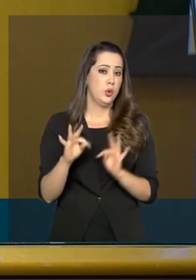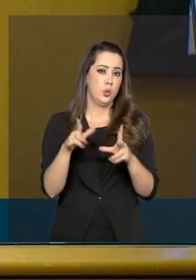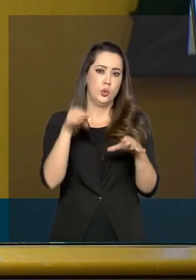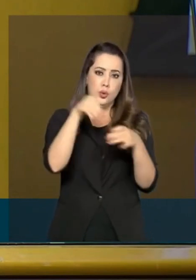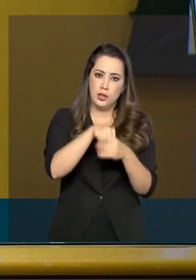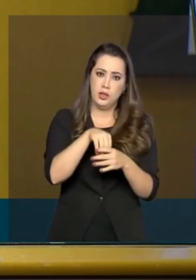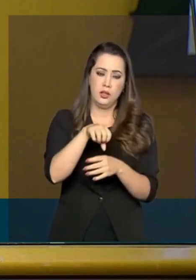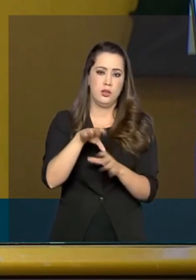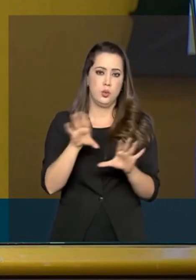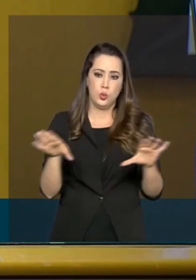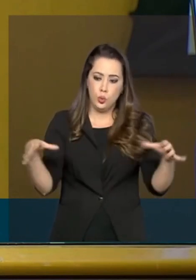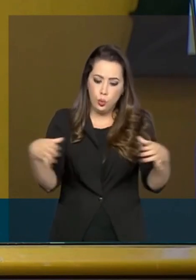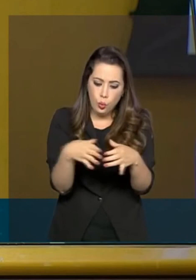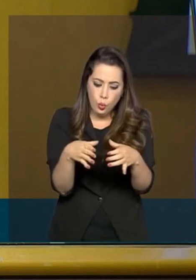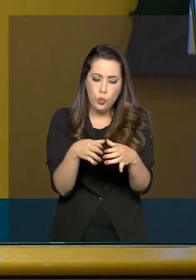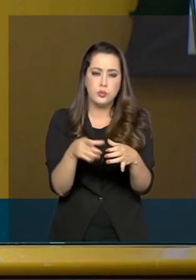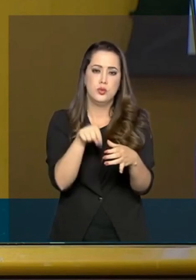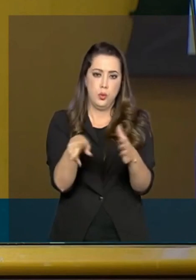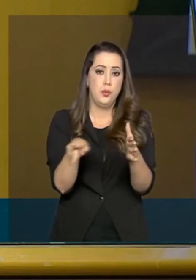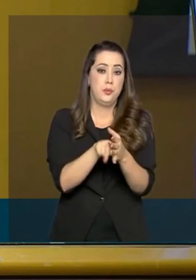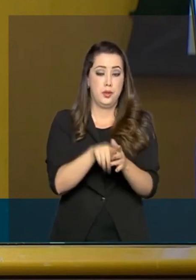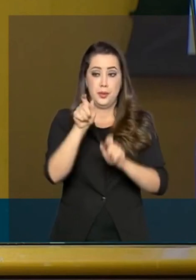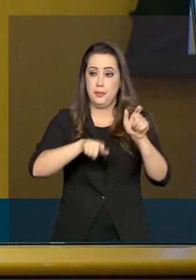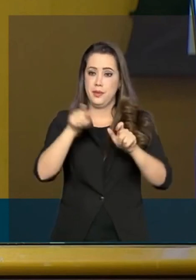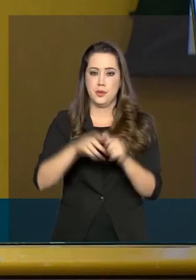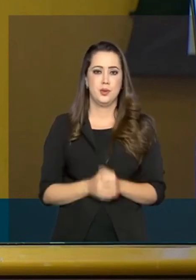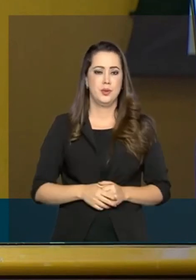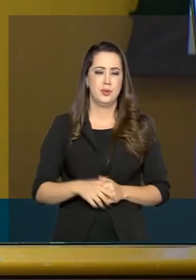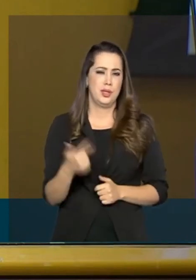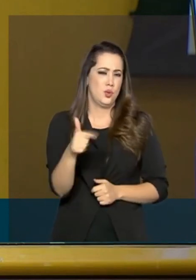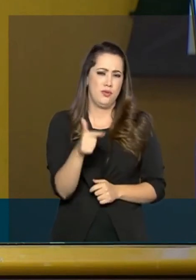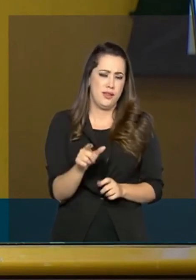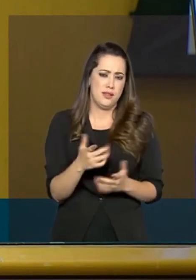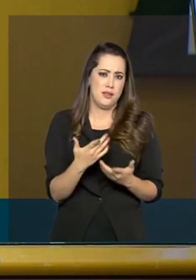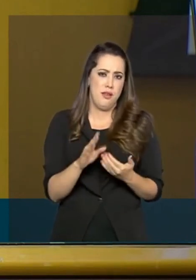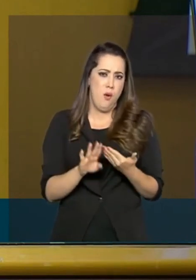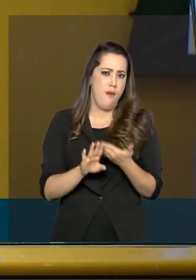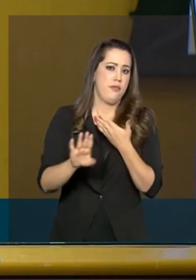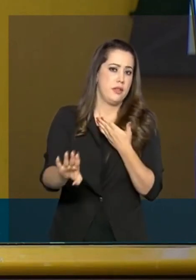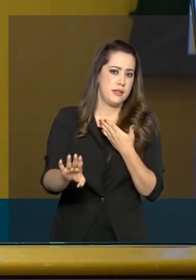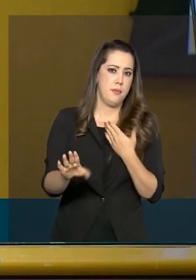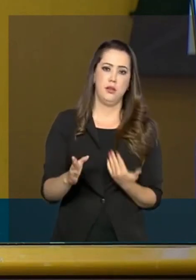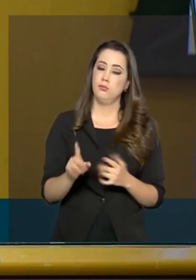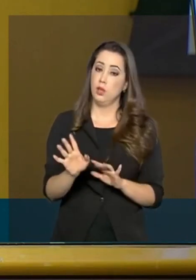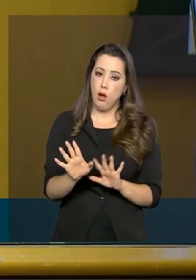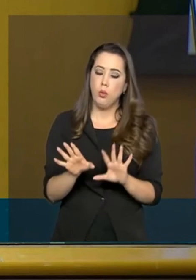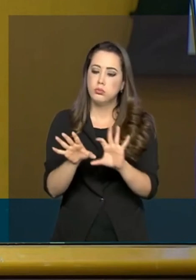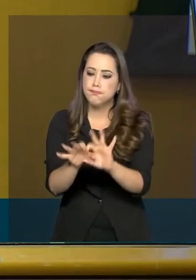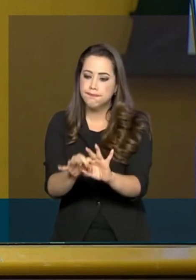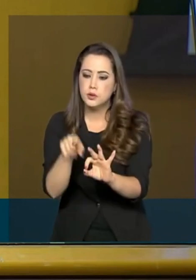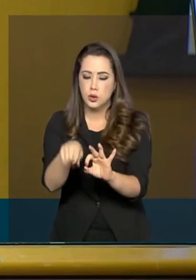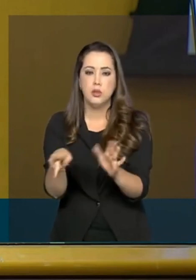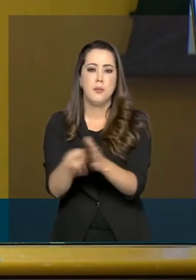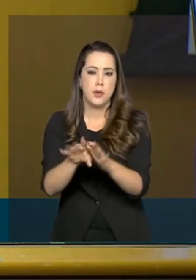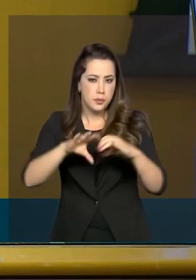da rede social da pessoa, para que não houvesse a quebra da rede social, para ser atendido lá na ponta, para a